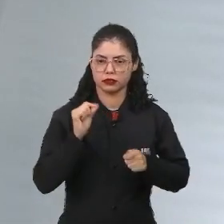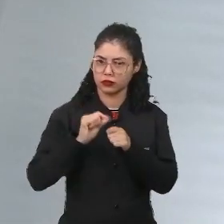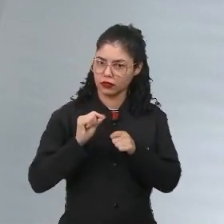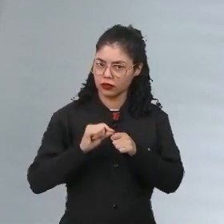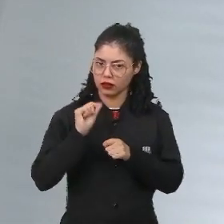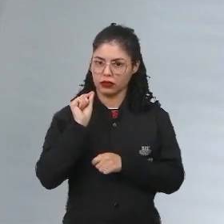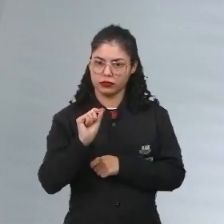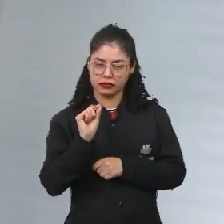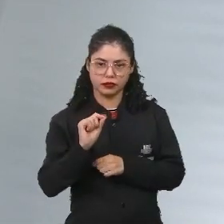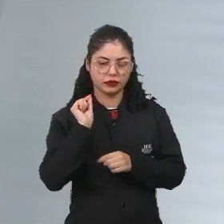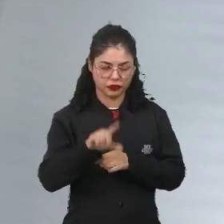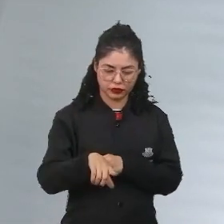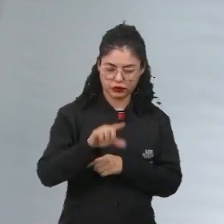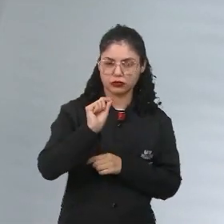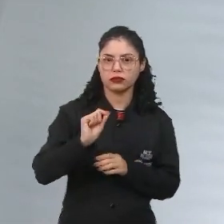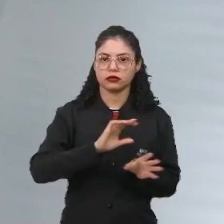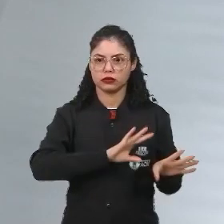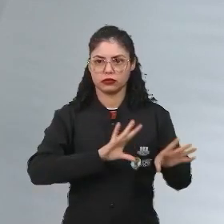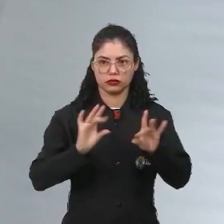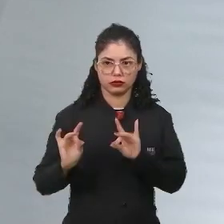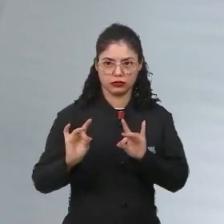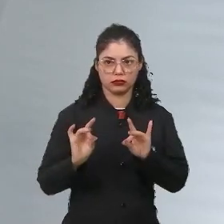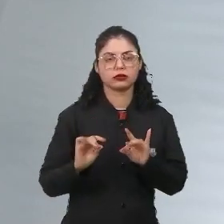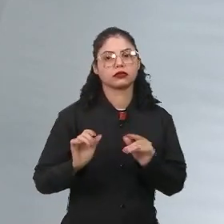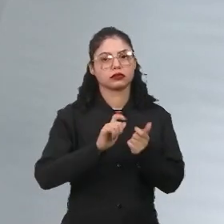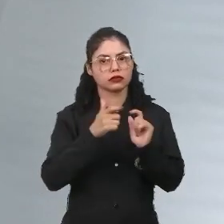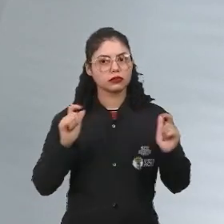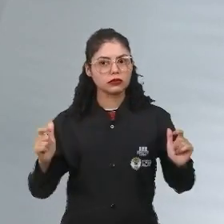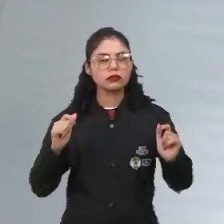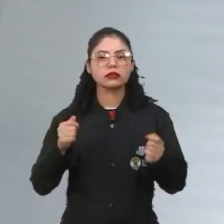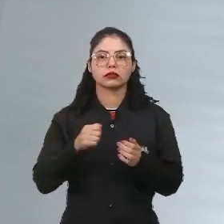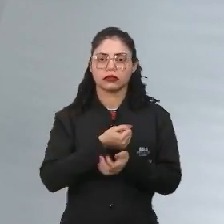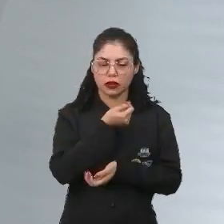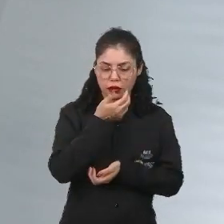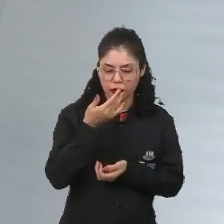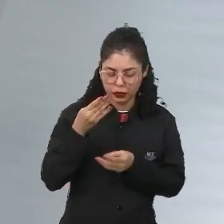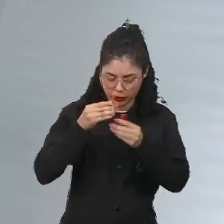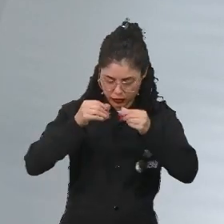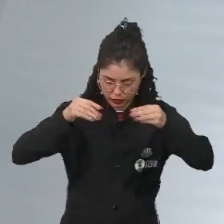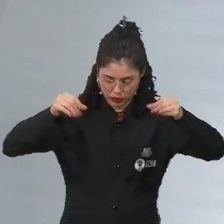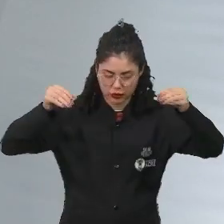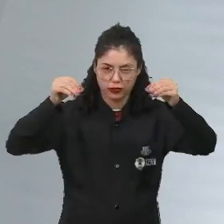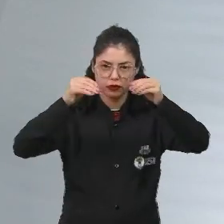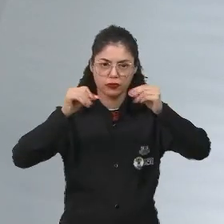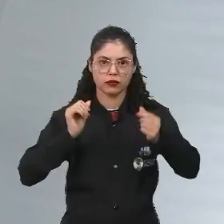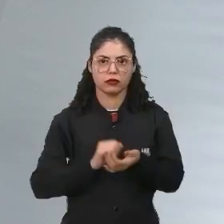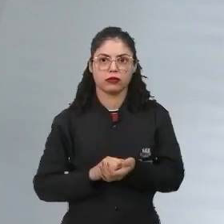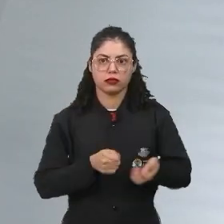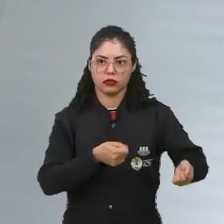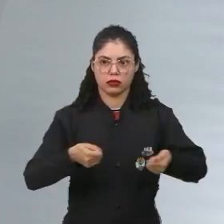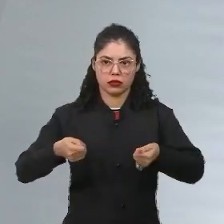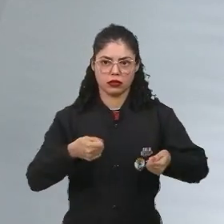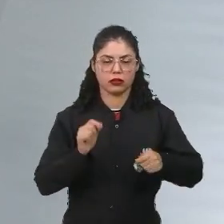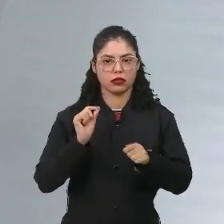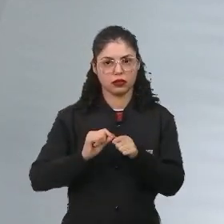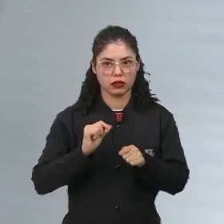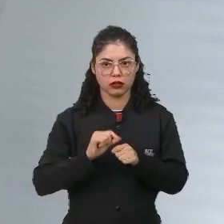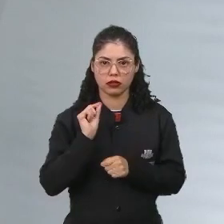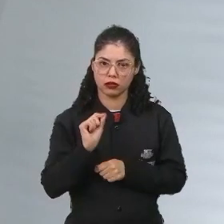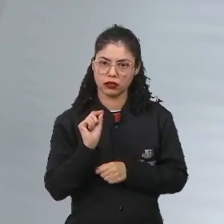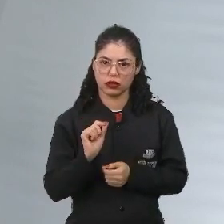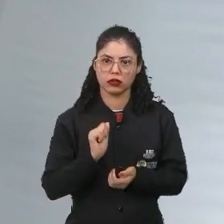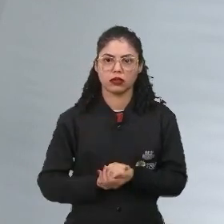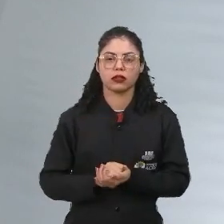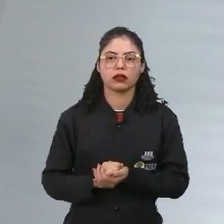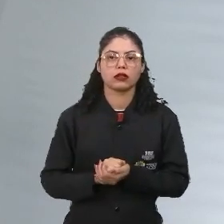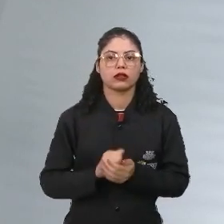aí a seleção através dos tamanhos dos grãos. Ou seja, na peneira vai ficar os grãos,